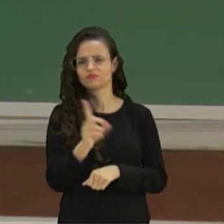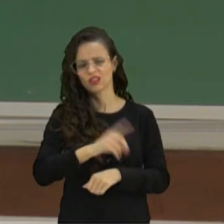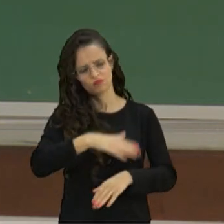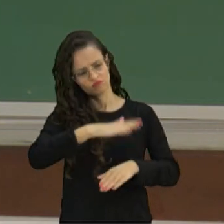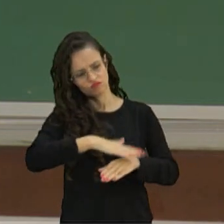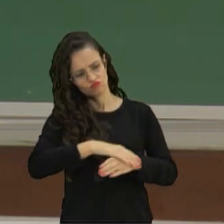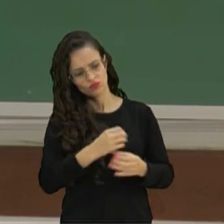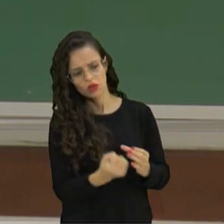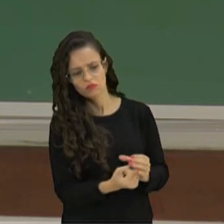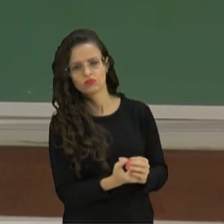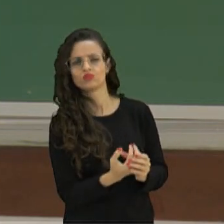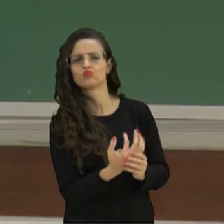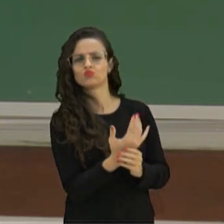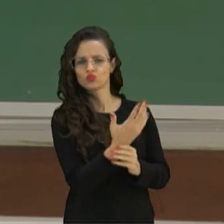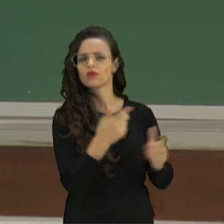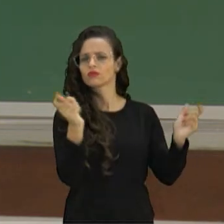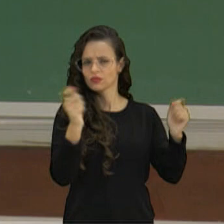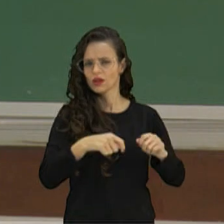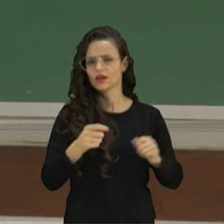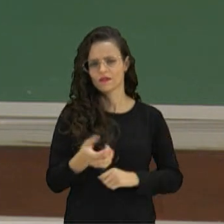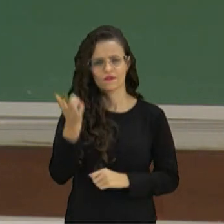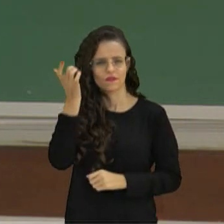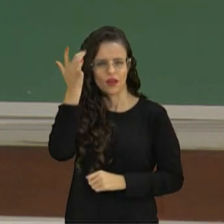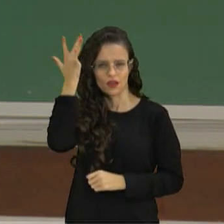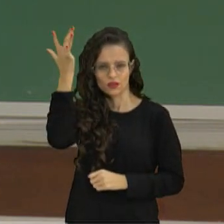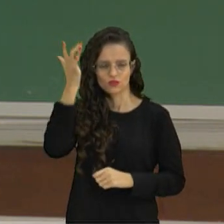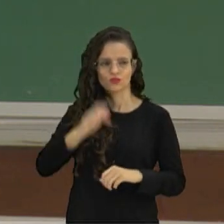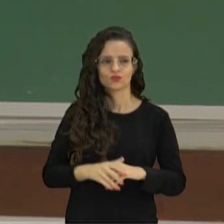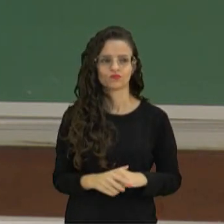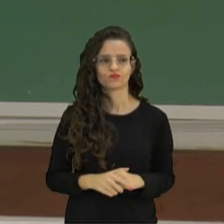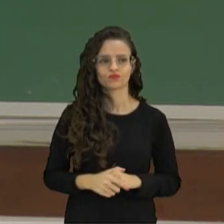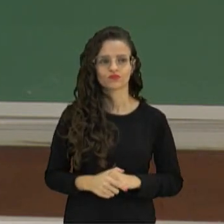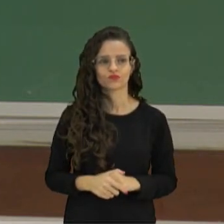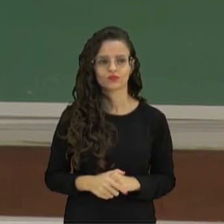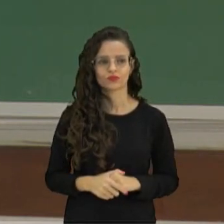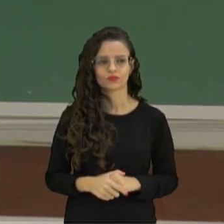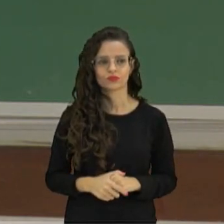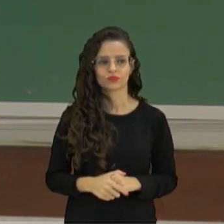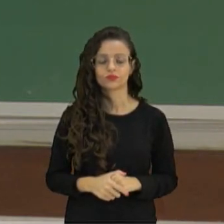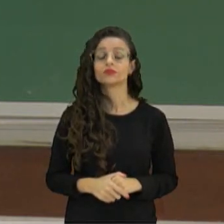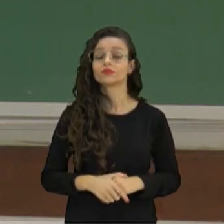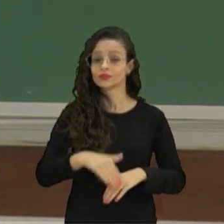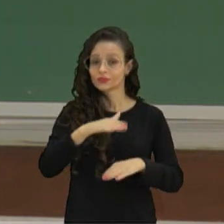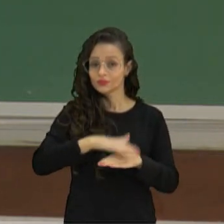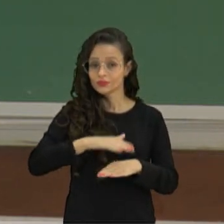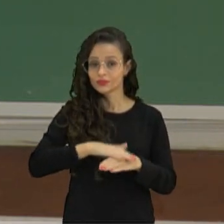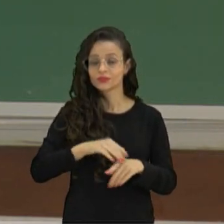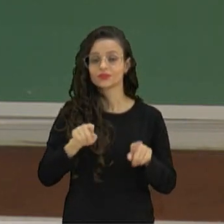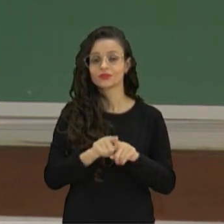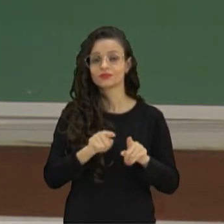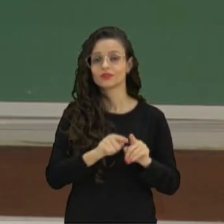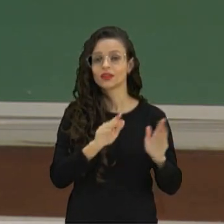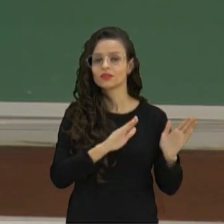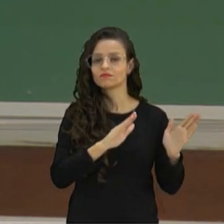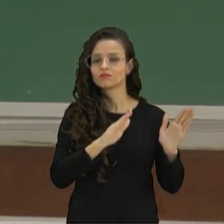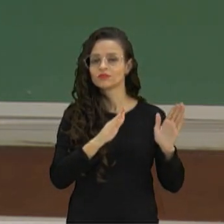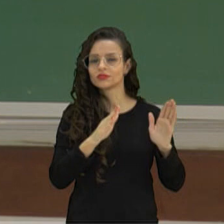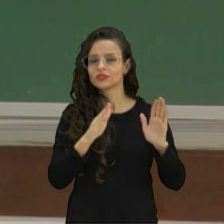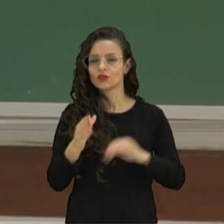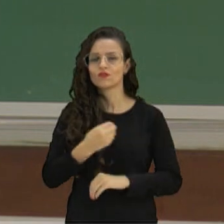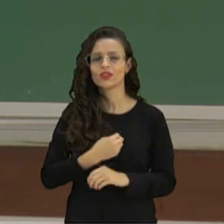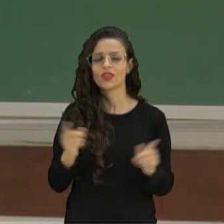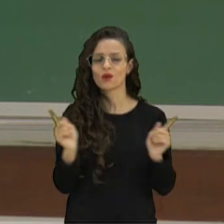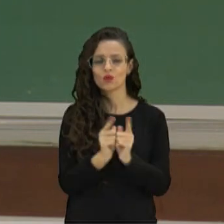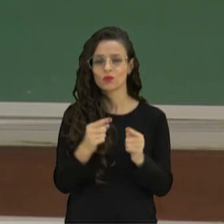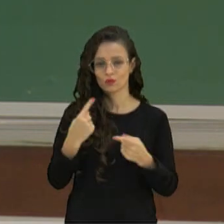se cultivam com facilidade, elas florescem com facilidade. Elas possuem ciclo de vida curto, porque vocês